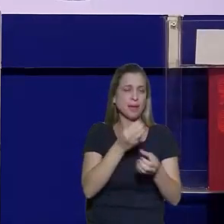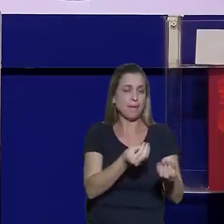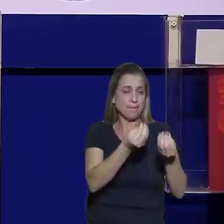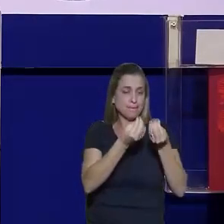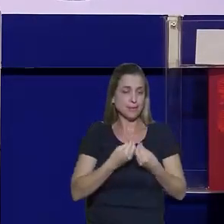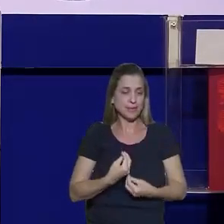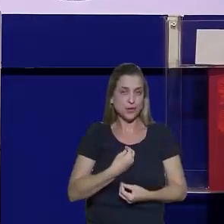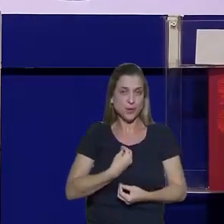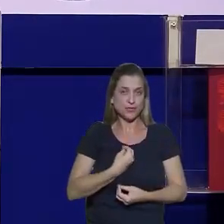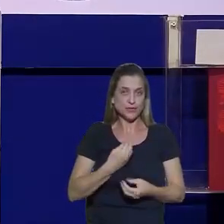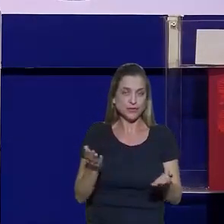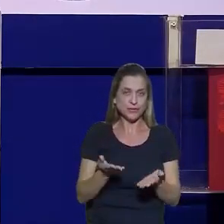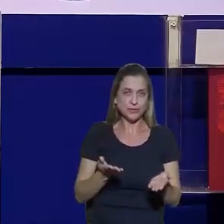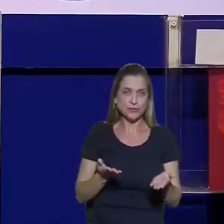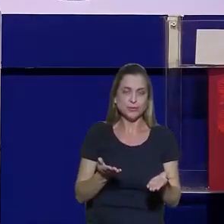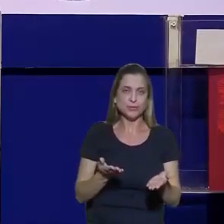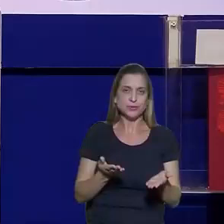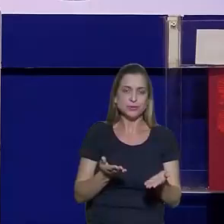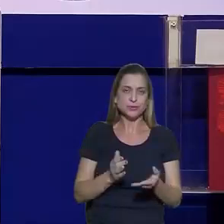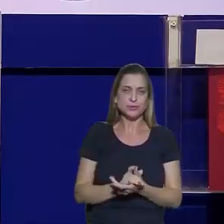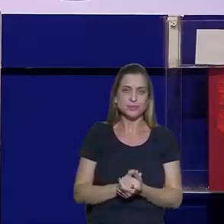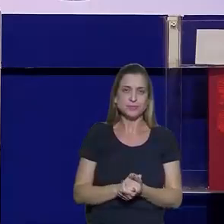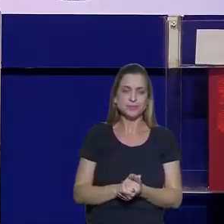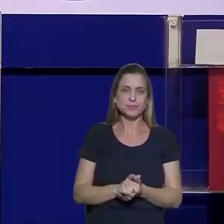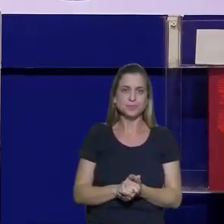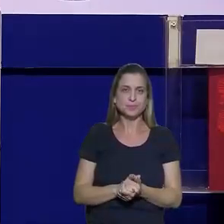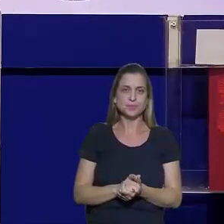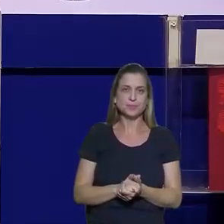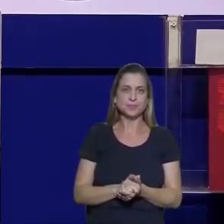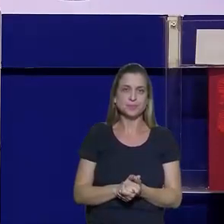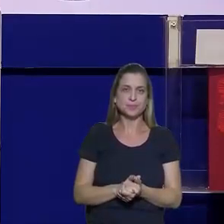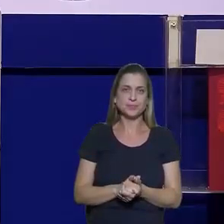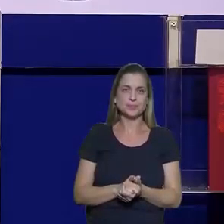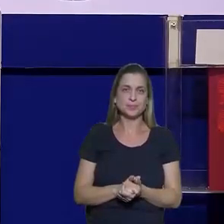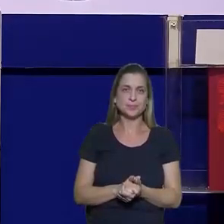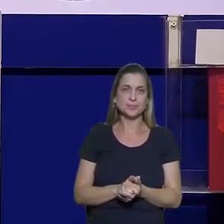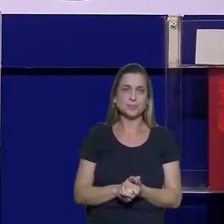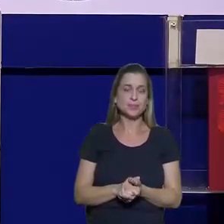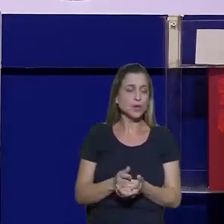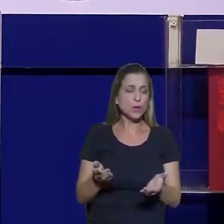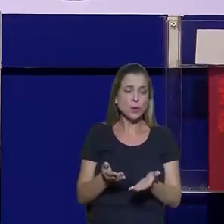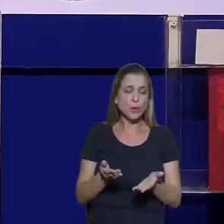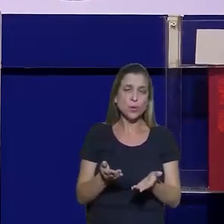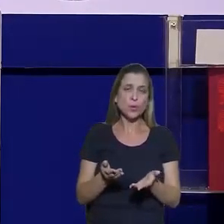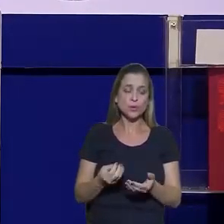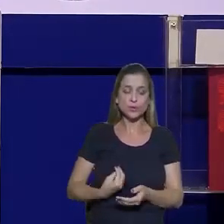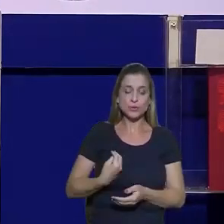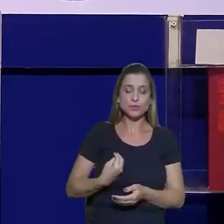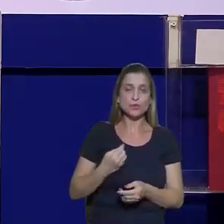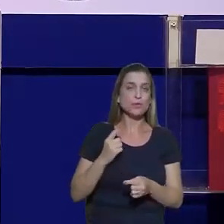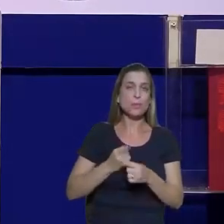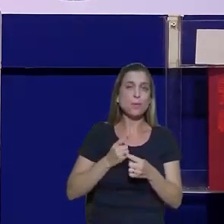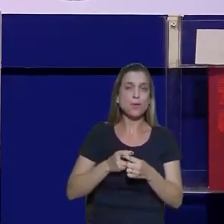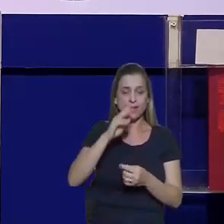hoje, né? E me deu essa vida que eu vivo hoje porque acreditou nos meus sonhos quando eu era